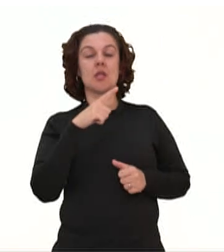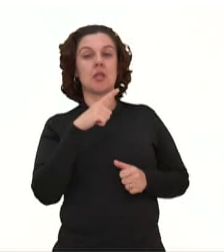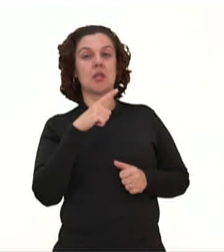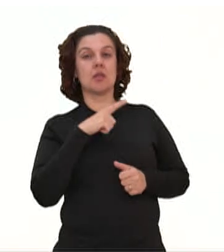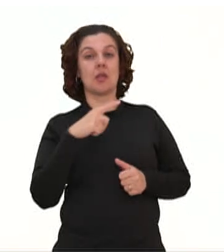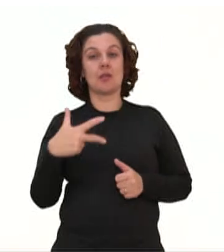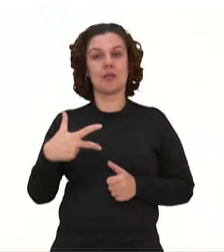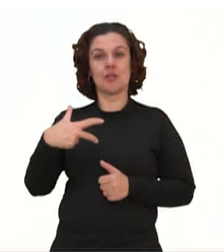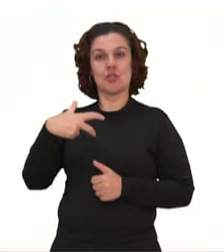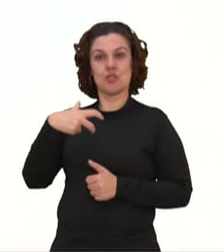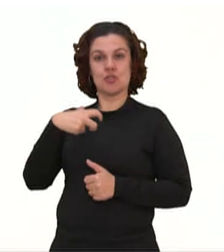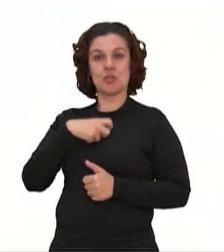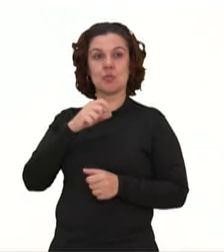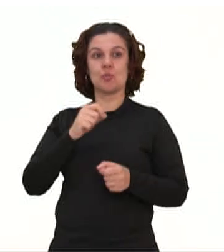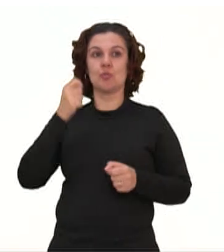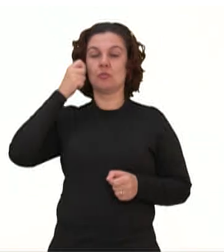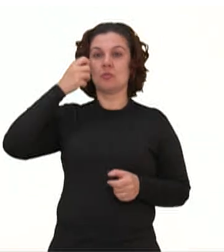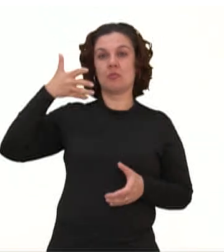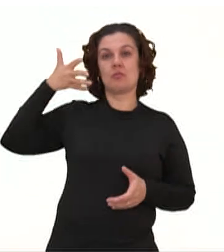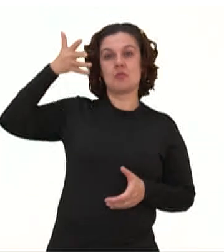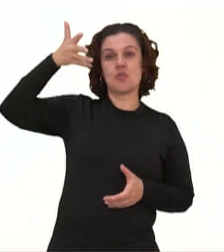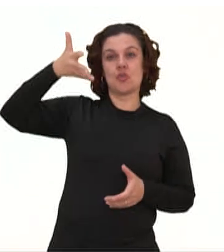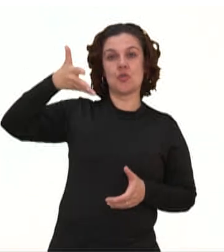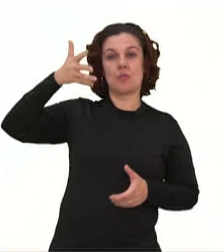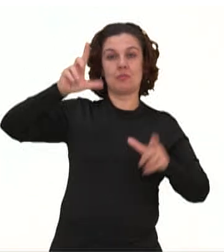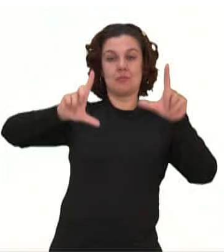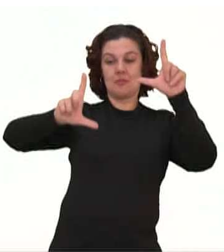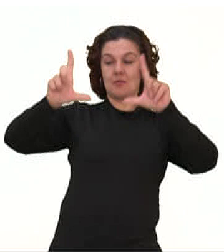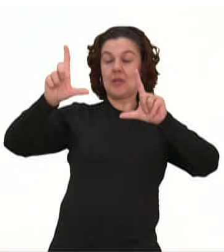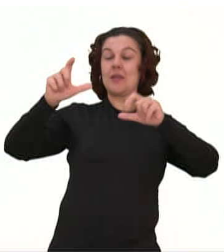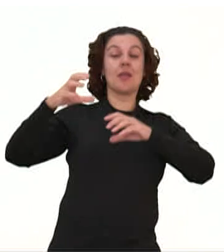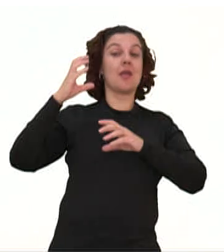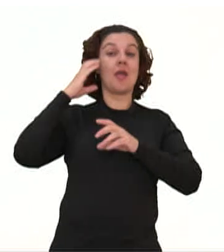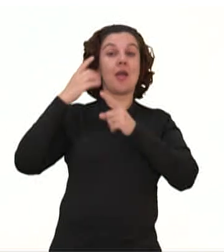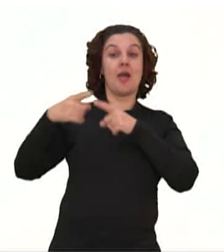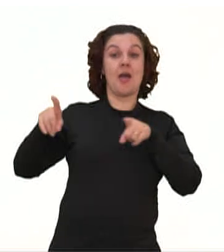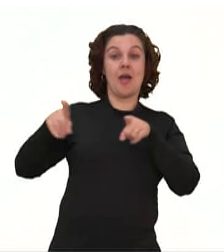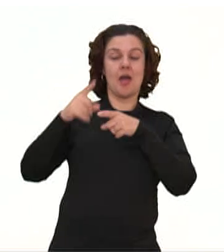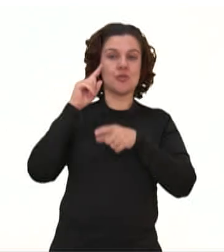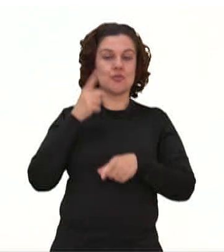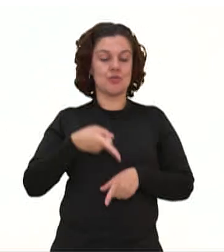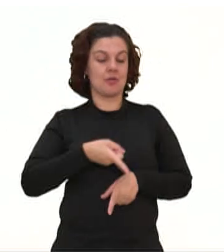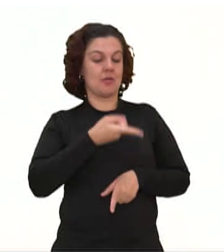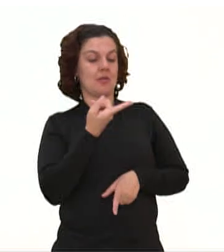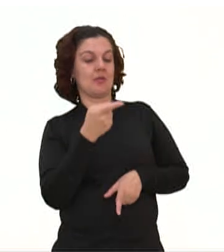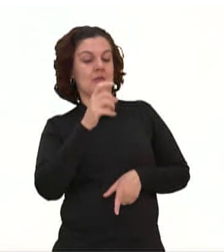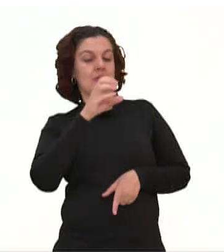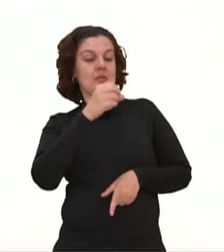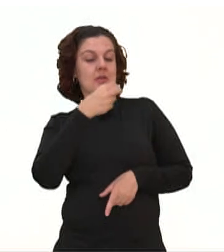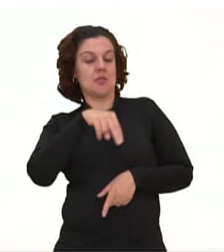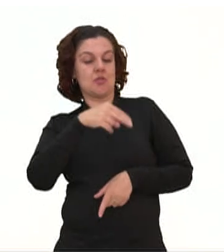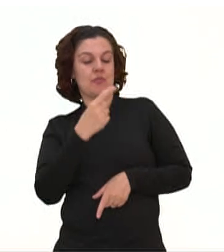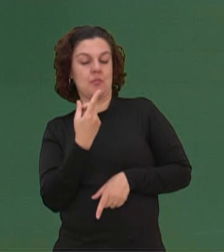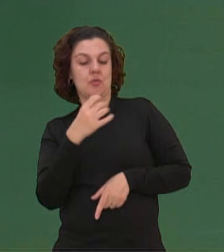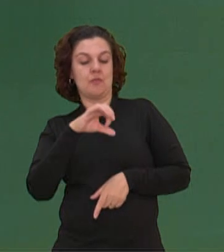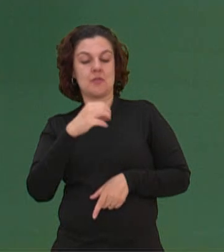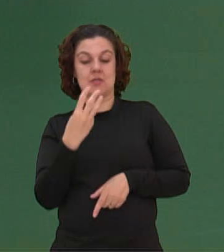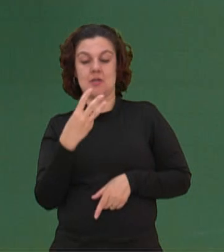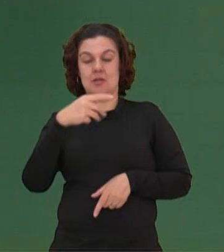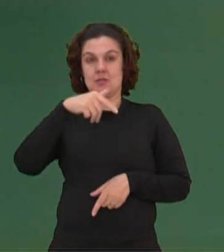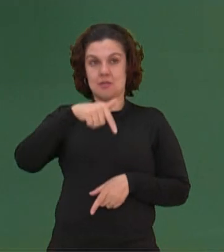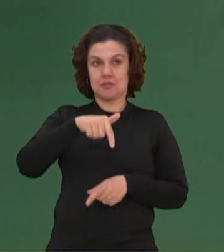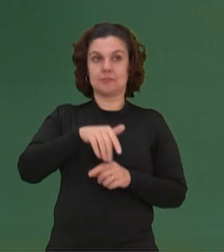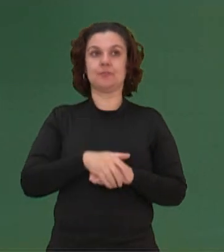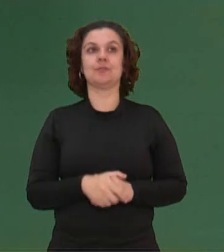Vargas fazendo um pronunciamento em rede nacional de rádio no dia 10 de novembro de 37, está o